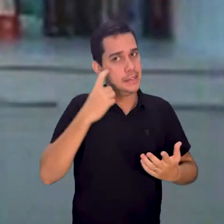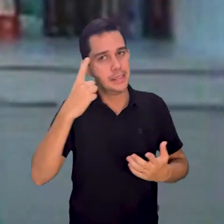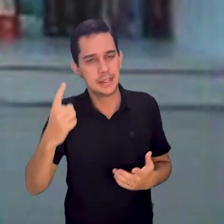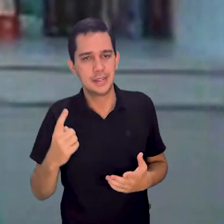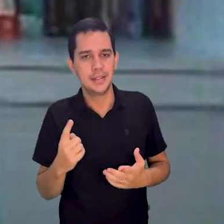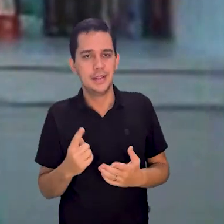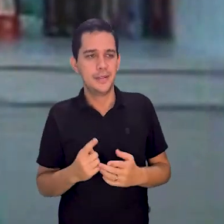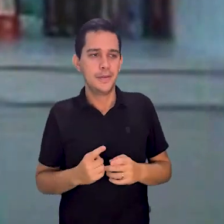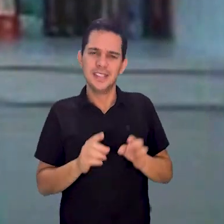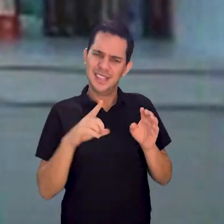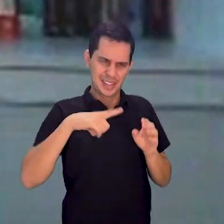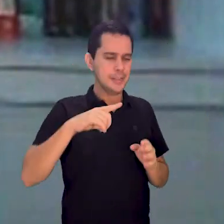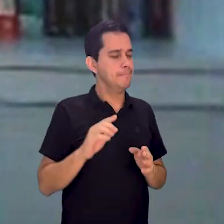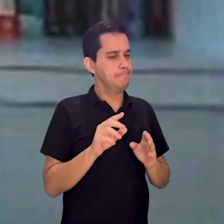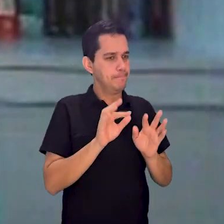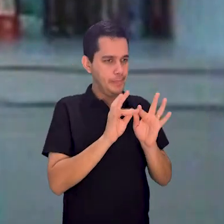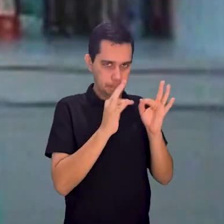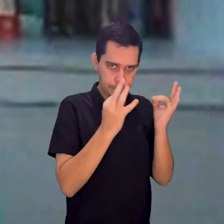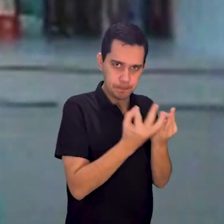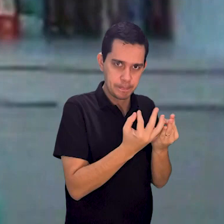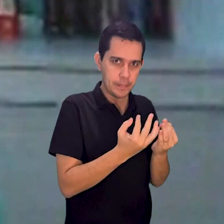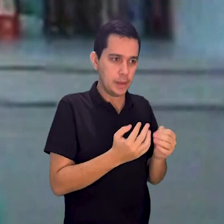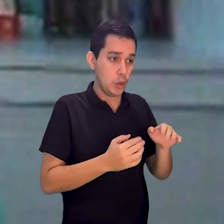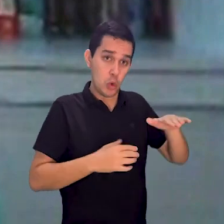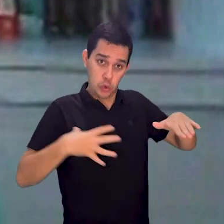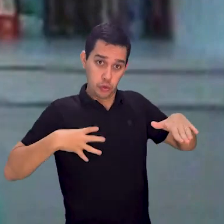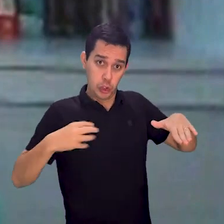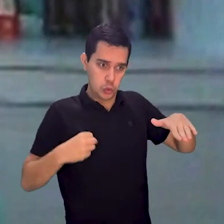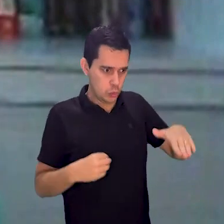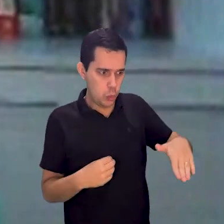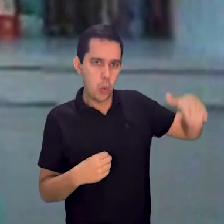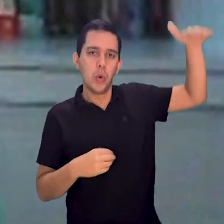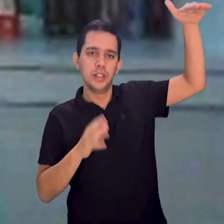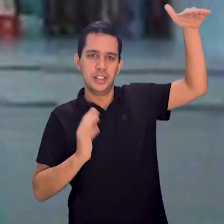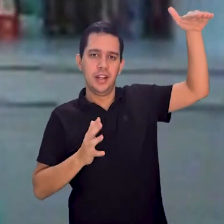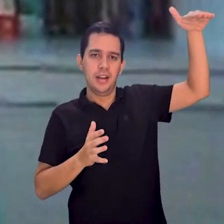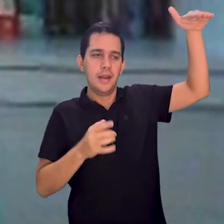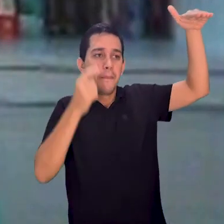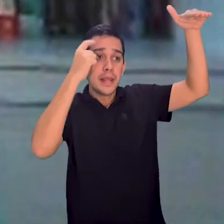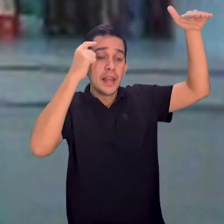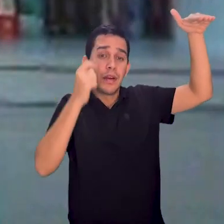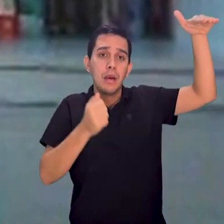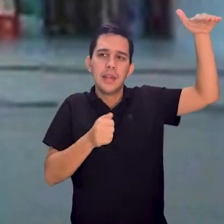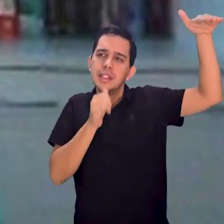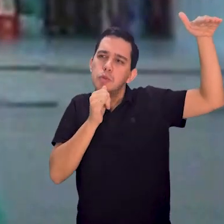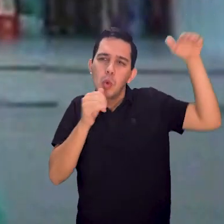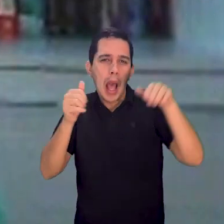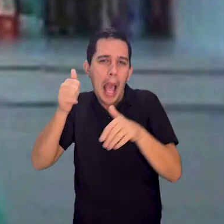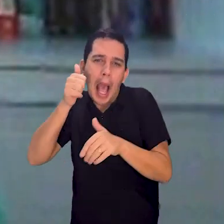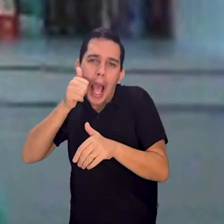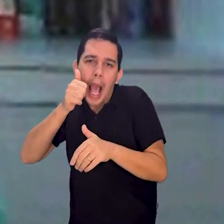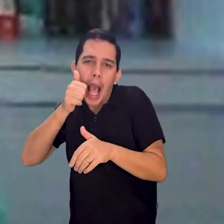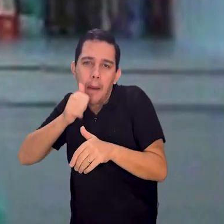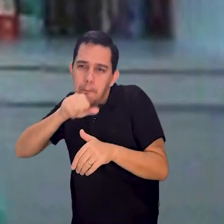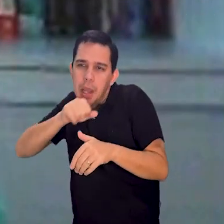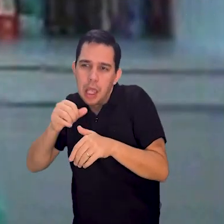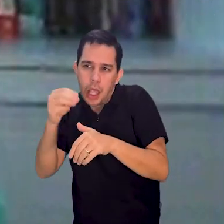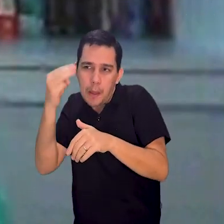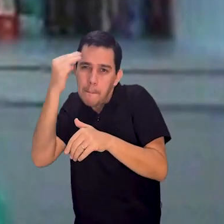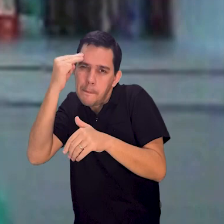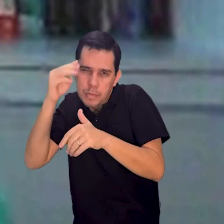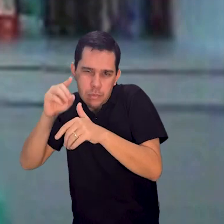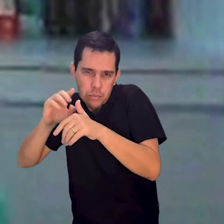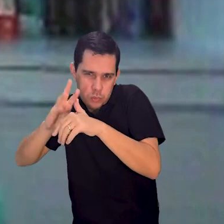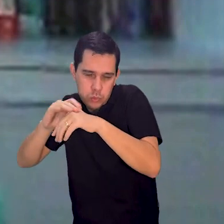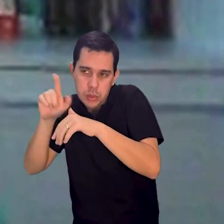que os filhos acreditavam que a mãe tinha morrido porque os pais tinham se separado, as crianças eram crianças e a mãe